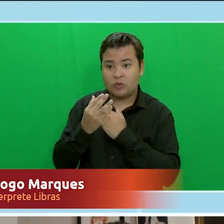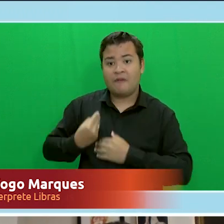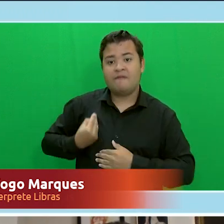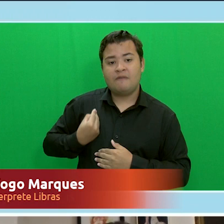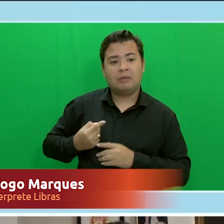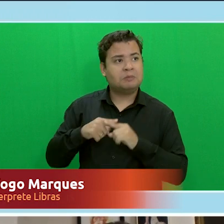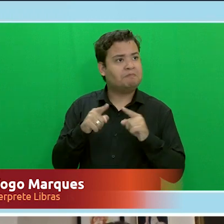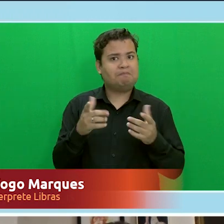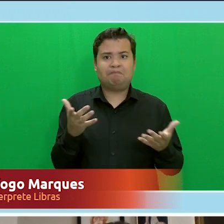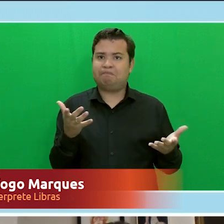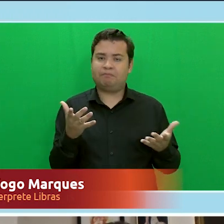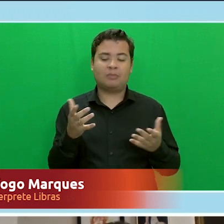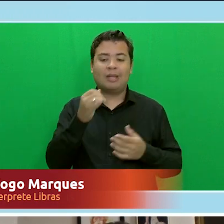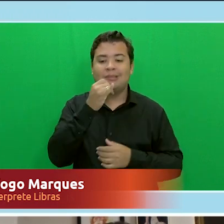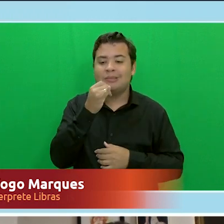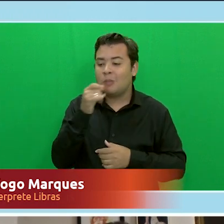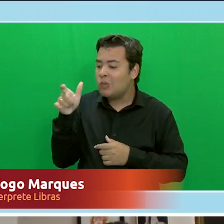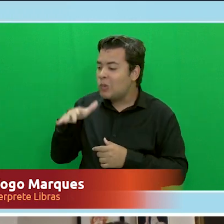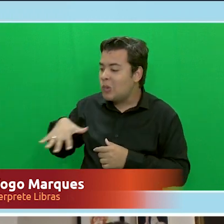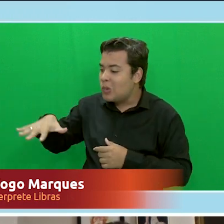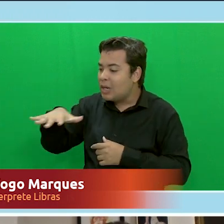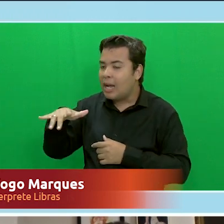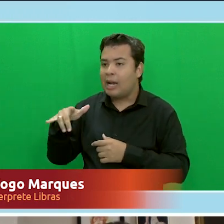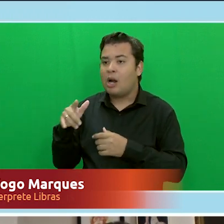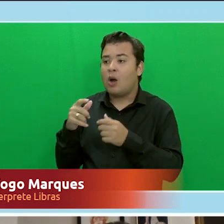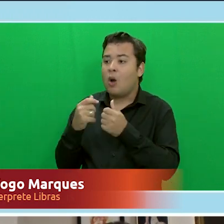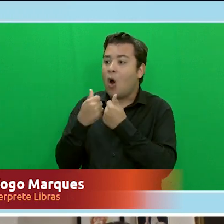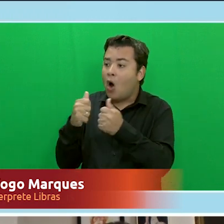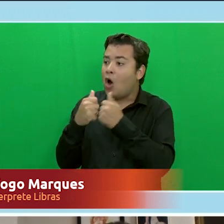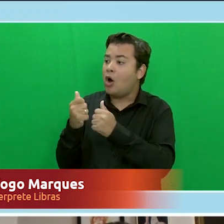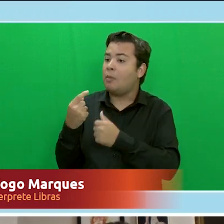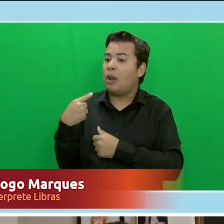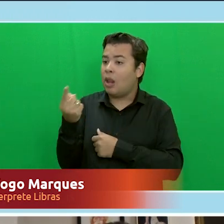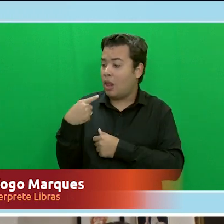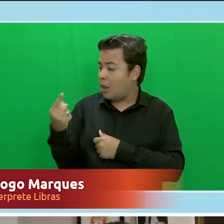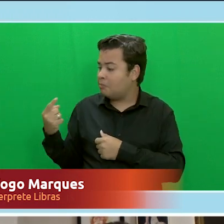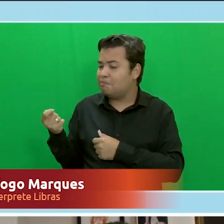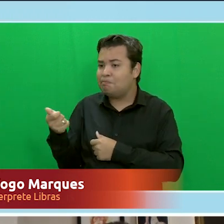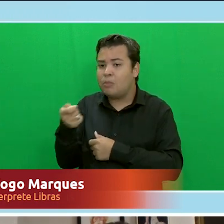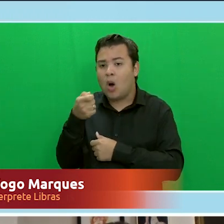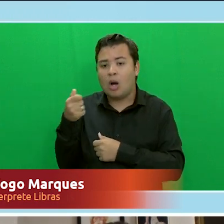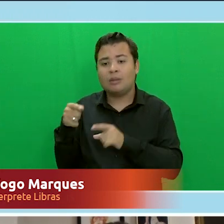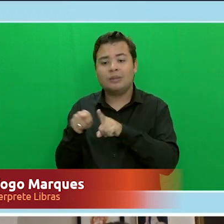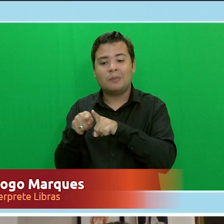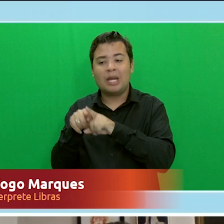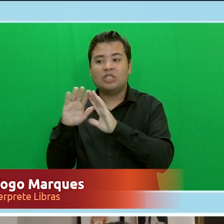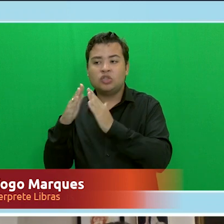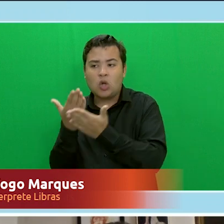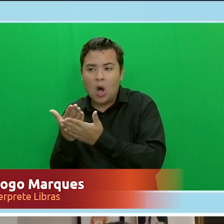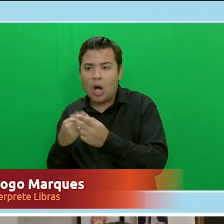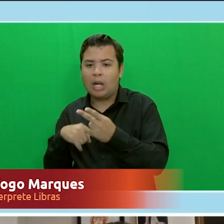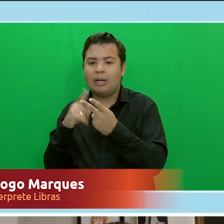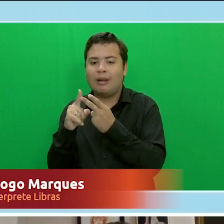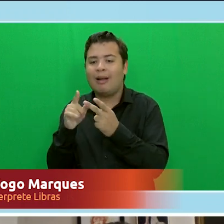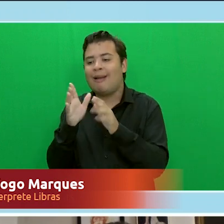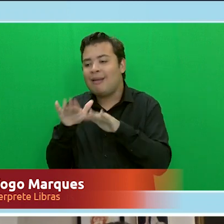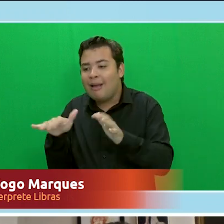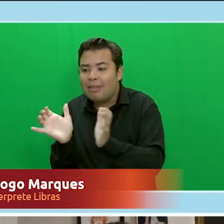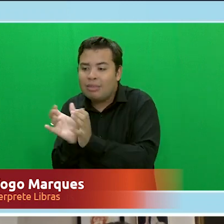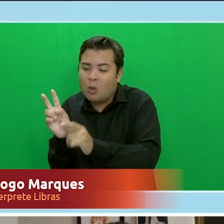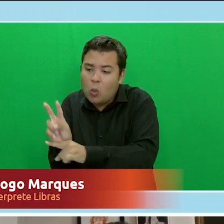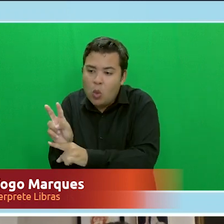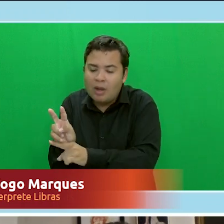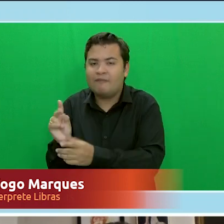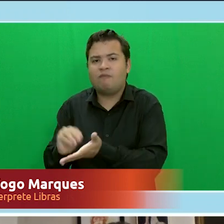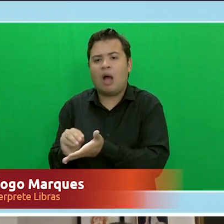sobreviver, né, com poucas linhas de ônibus, muitas vezes, sem uma escola, uma creche próxima de casa. Eu queria que o senhor